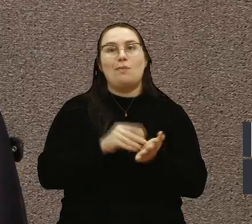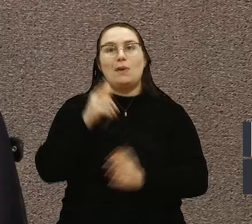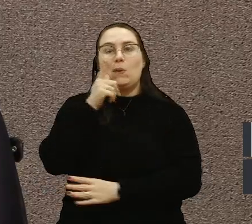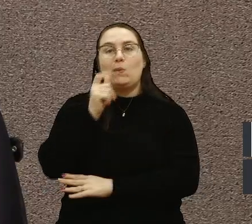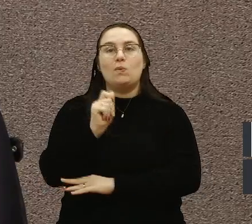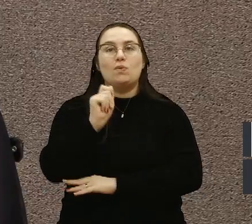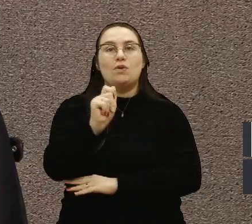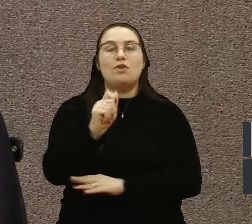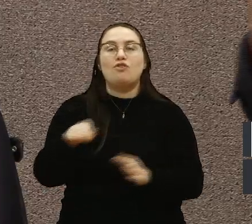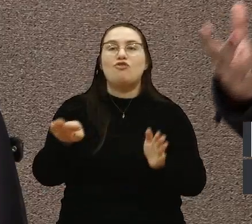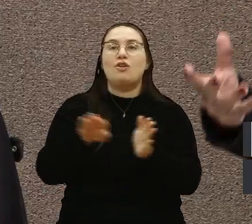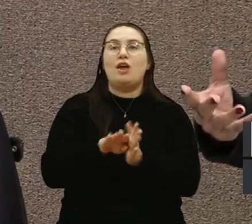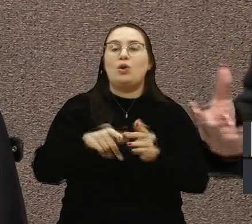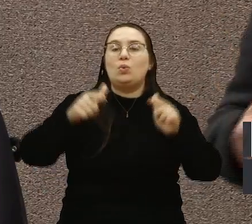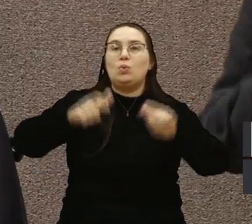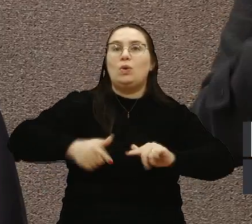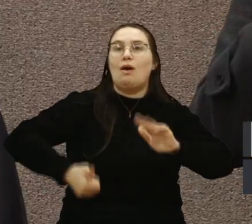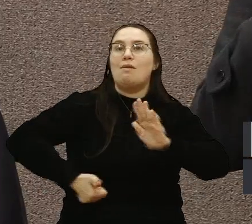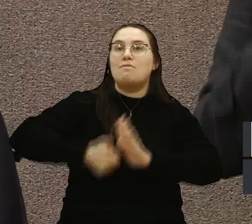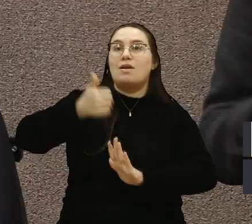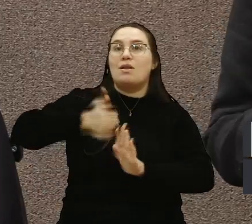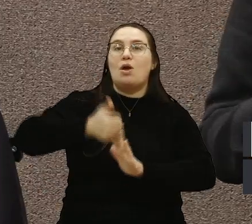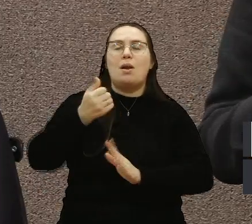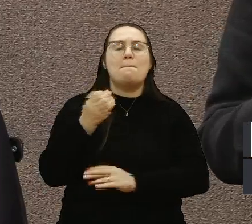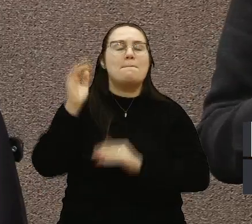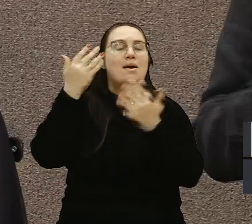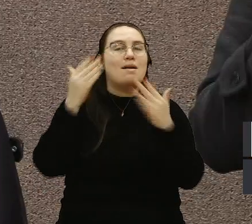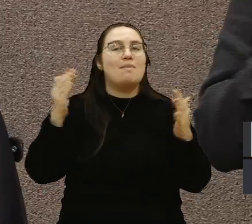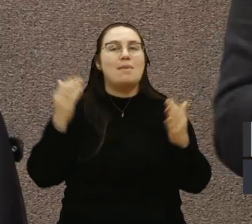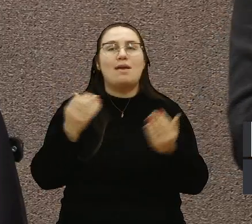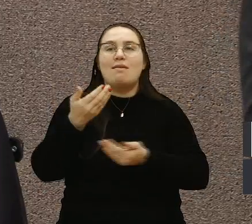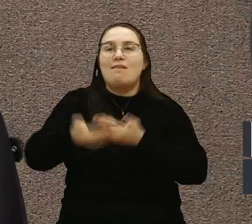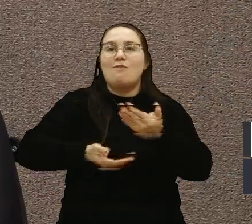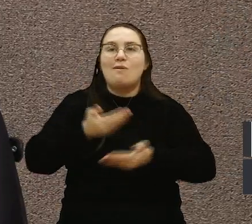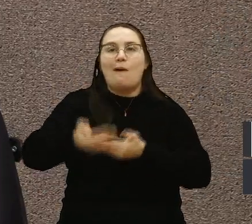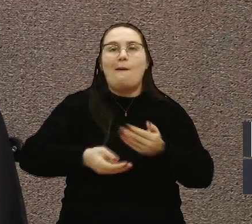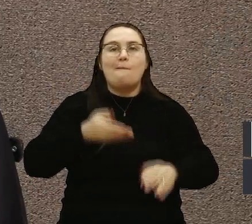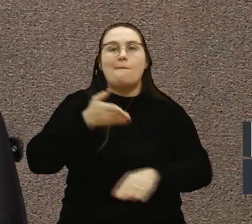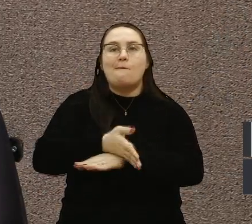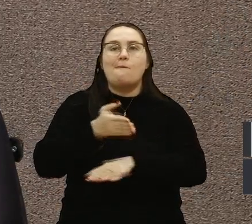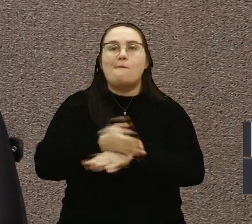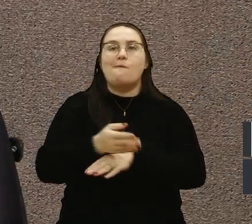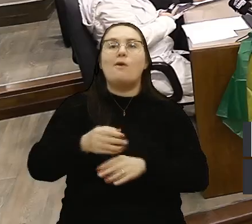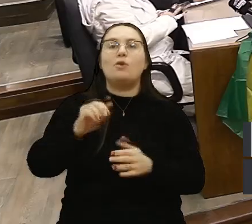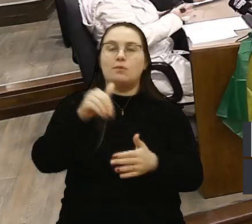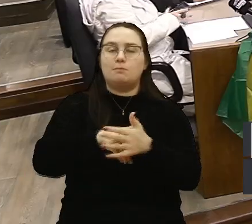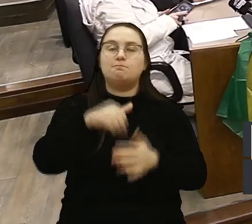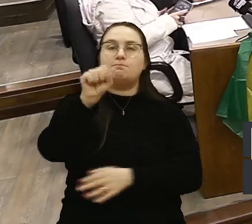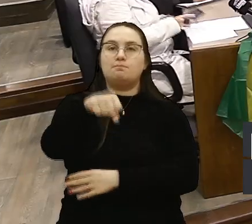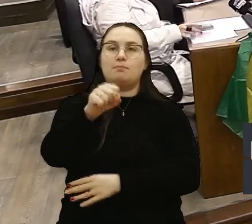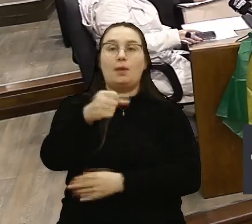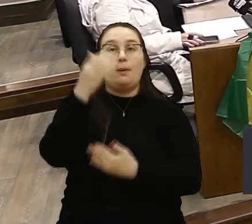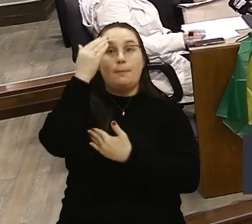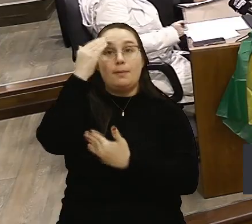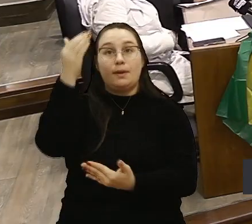chegar a um lugar melhor. Então, parabéns a todos os envolvidos nessa construção e o meu voto é favorável, presidente. Obrigado, vereadora. Para declarar